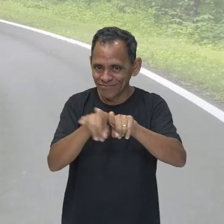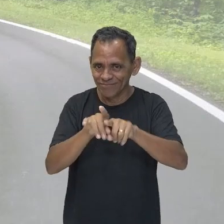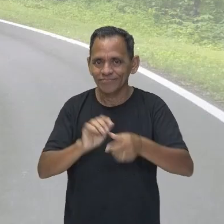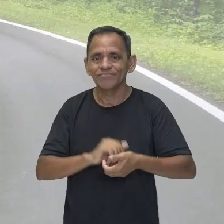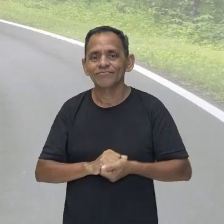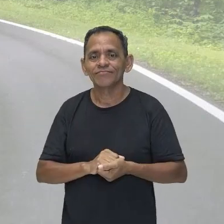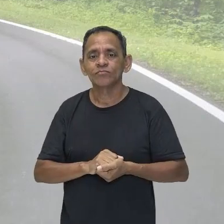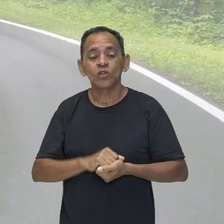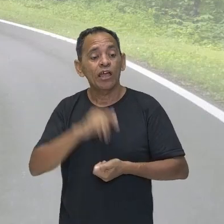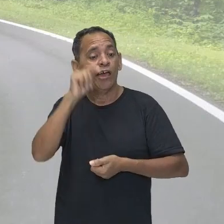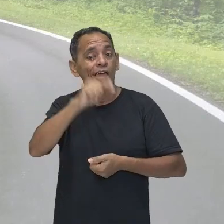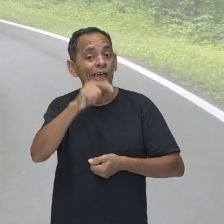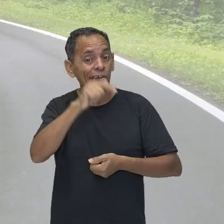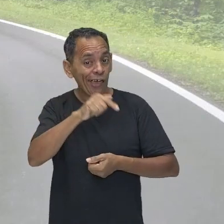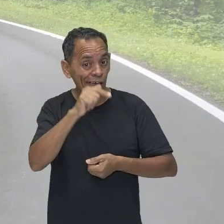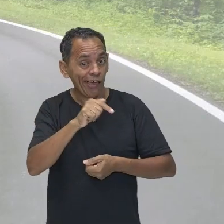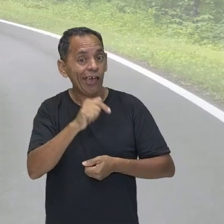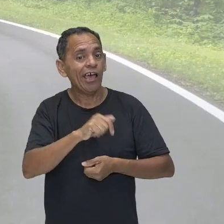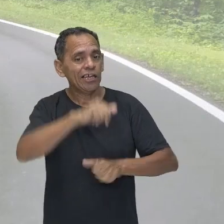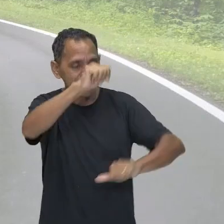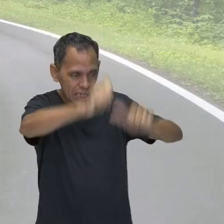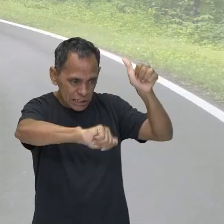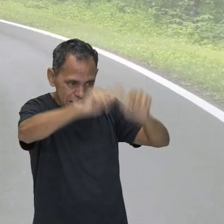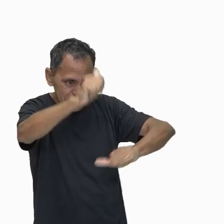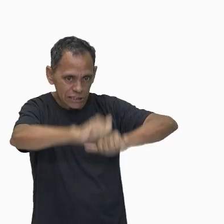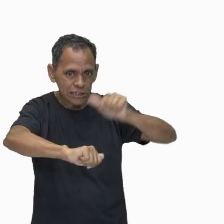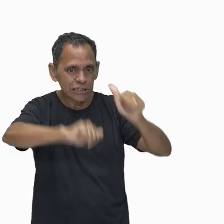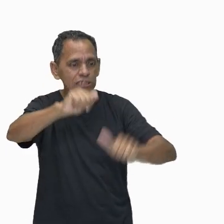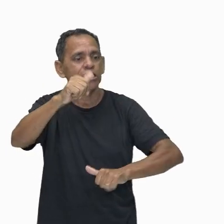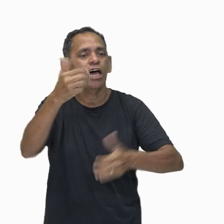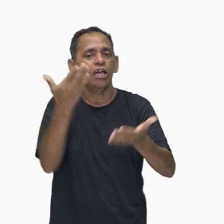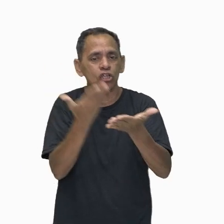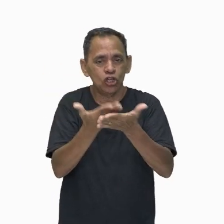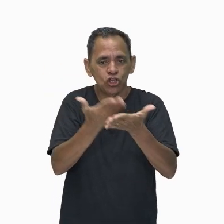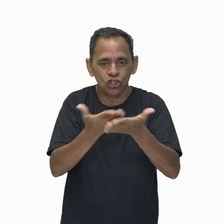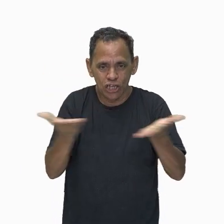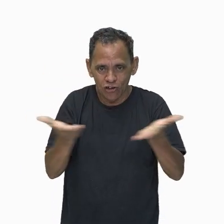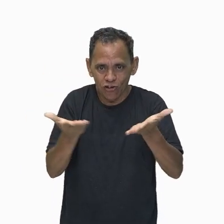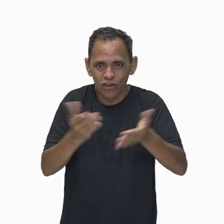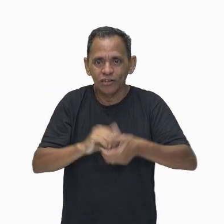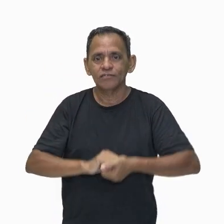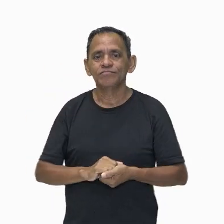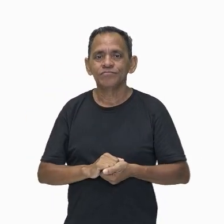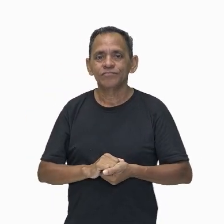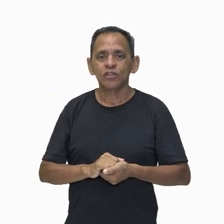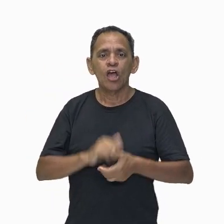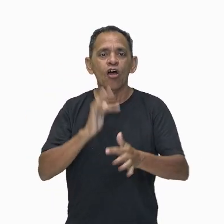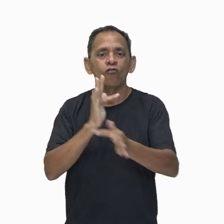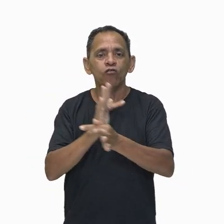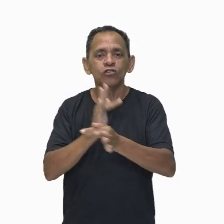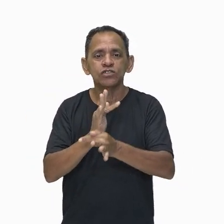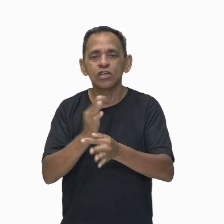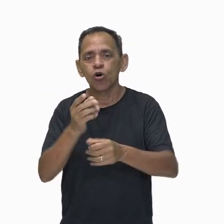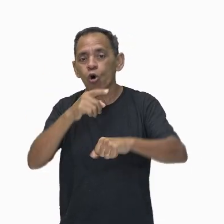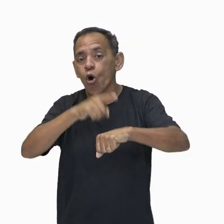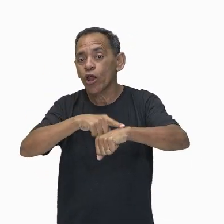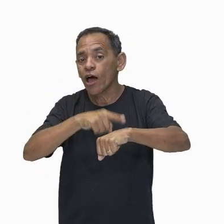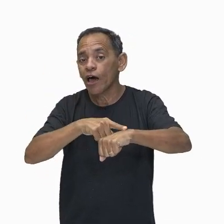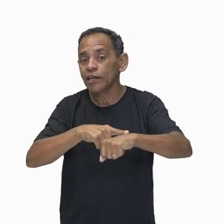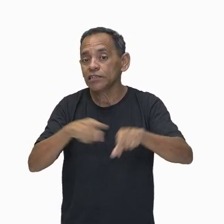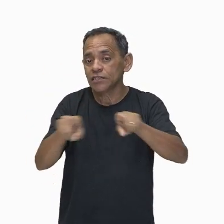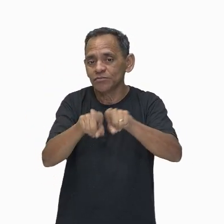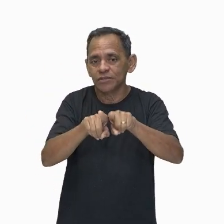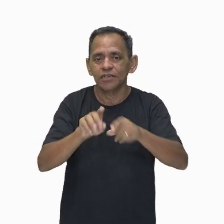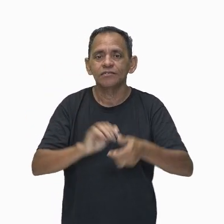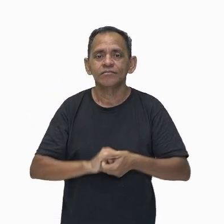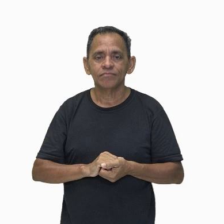relação que nós vamos explorar agora com a função horária do movimento uniforme. Gente, essa função ela é